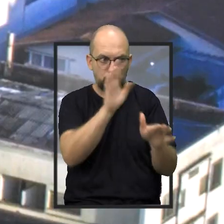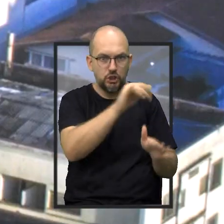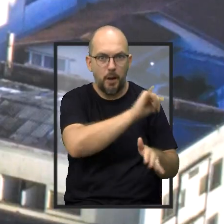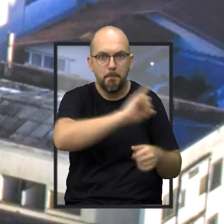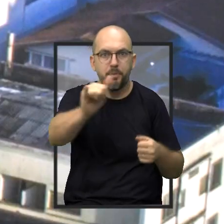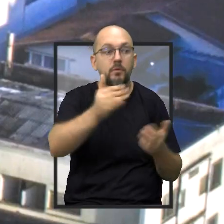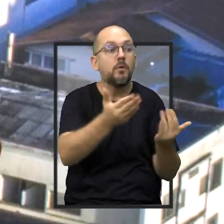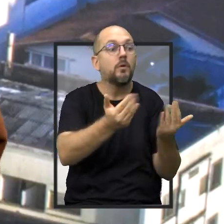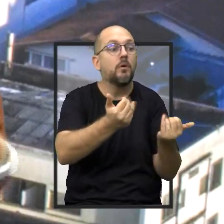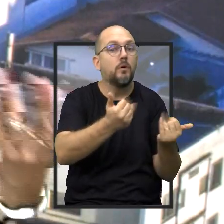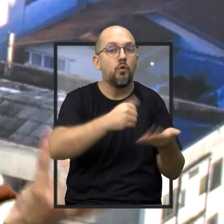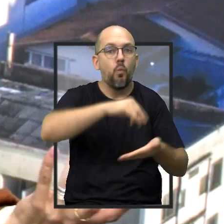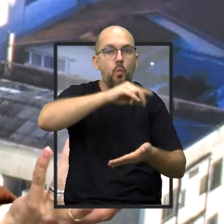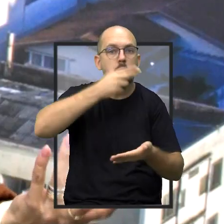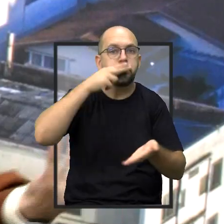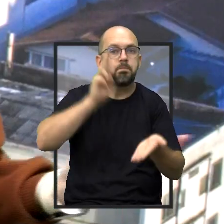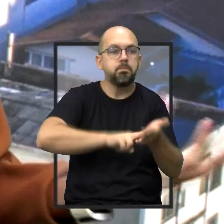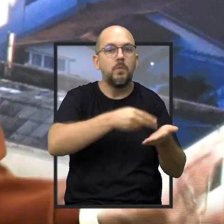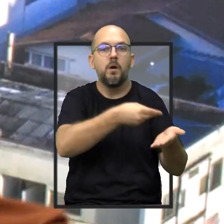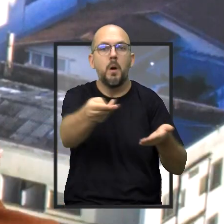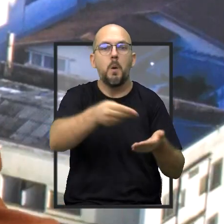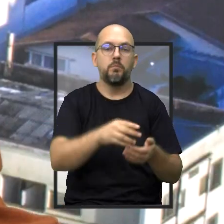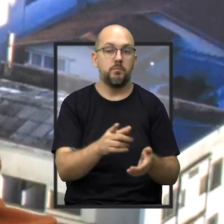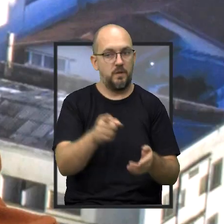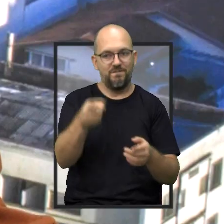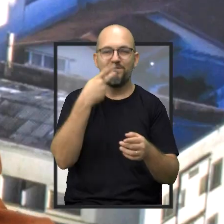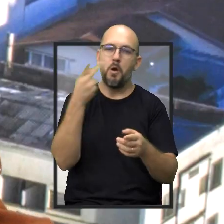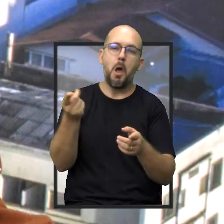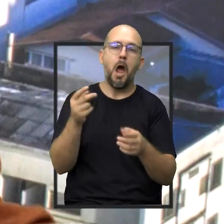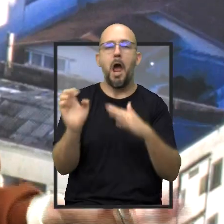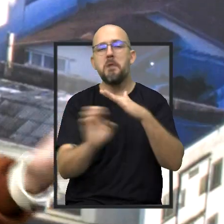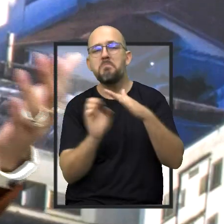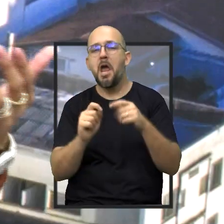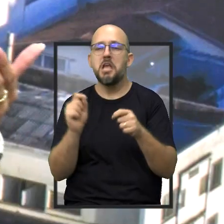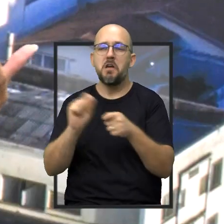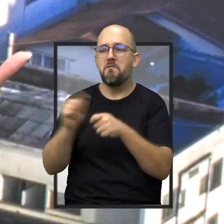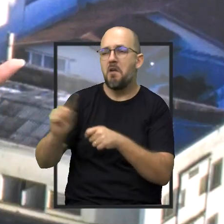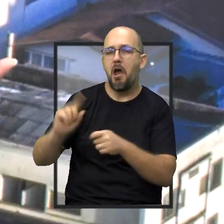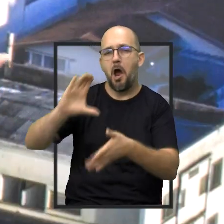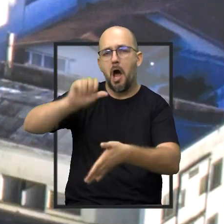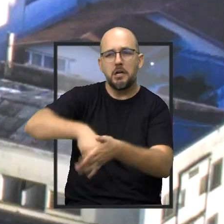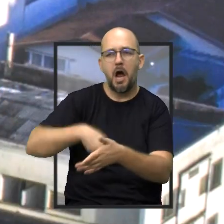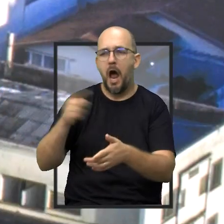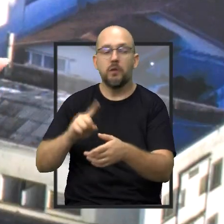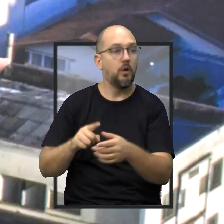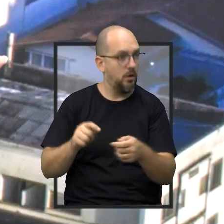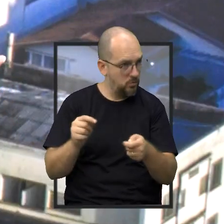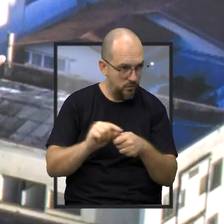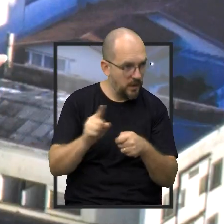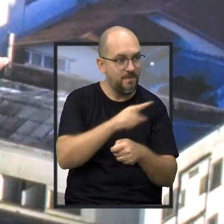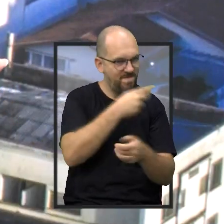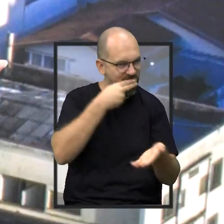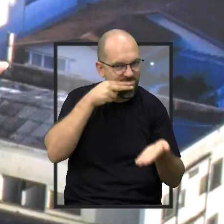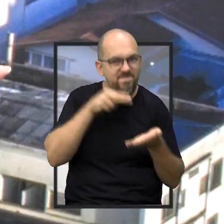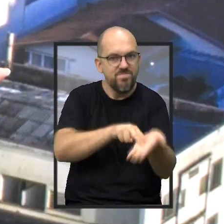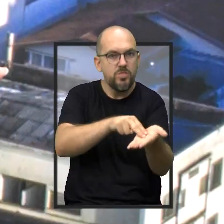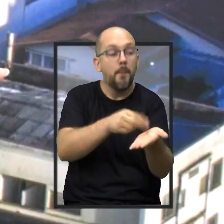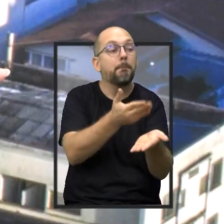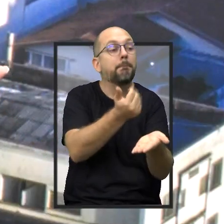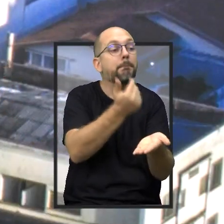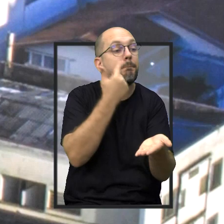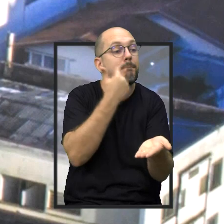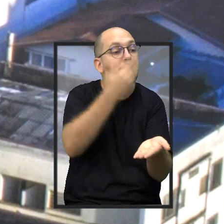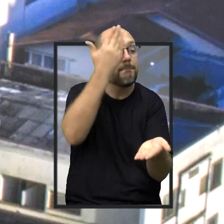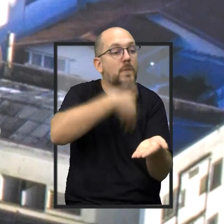à empresa que, segundo o município, não cumpriu o contrato. Então, esse foi um grande ponto no